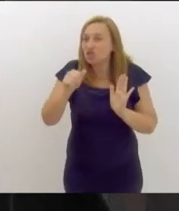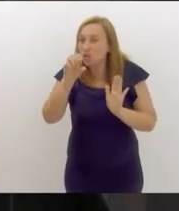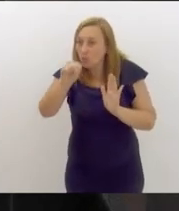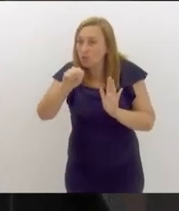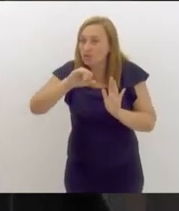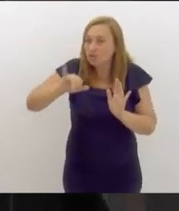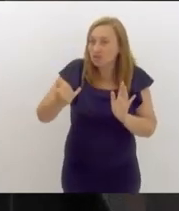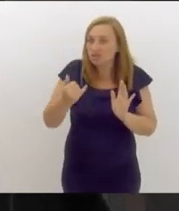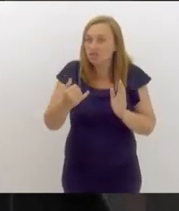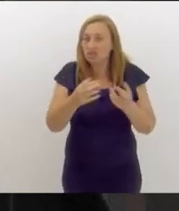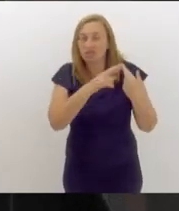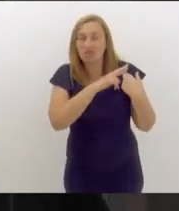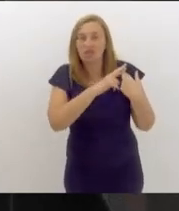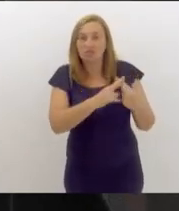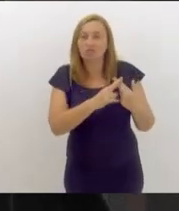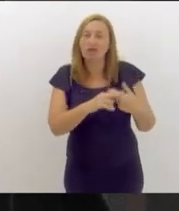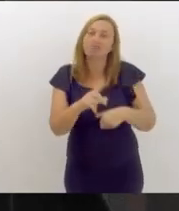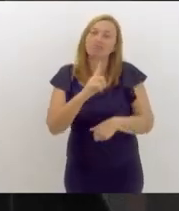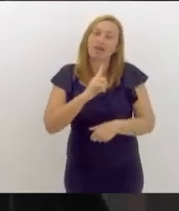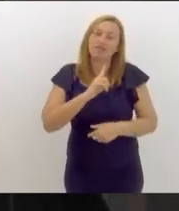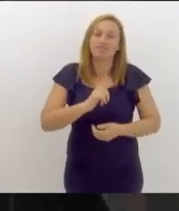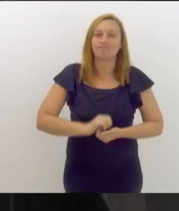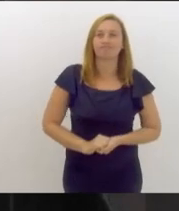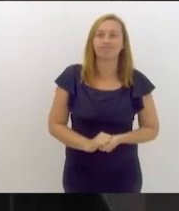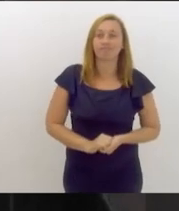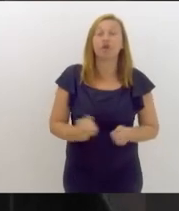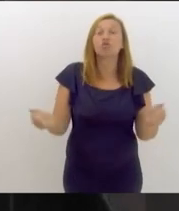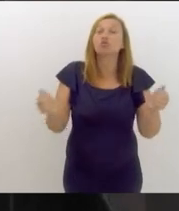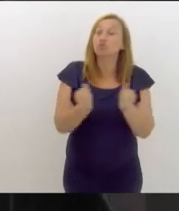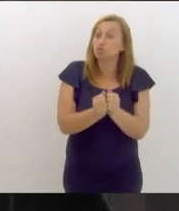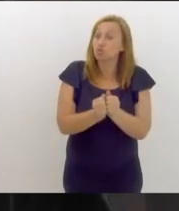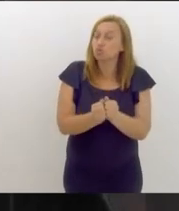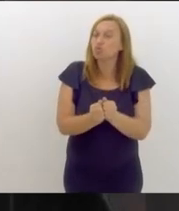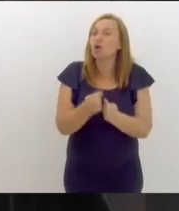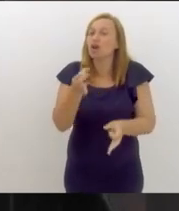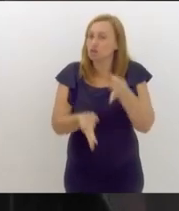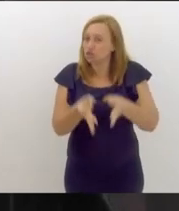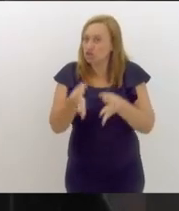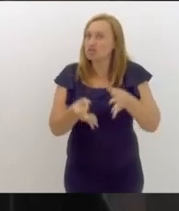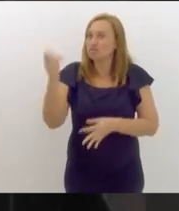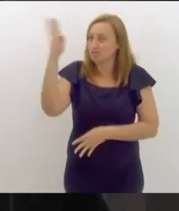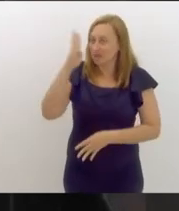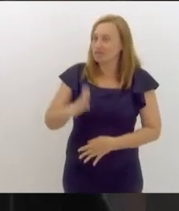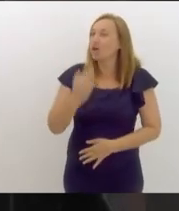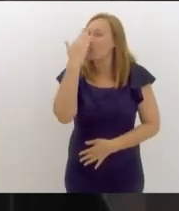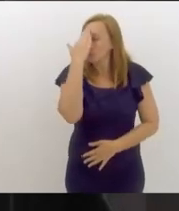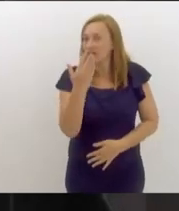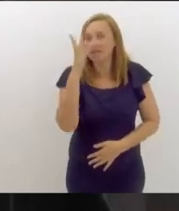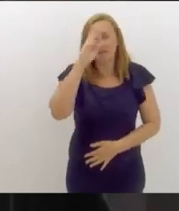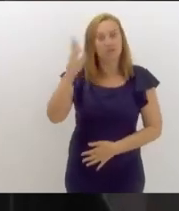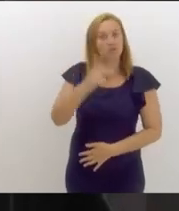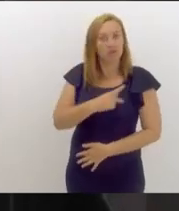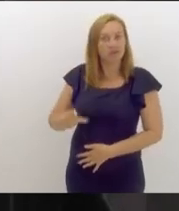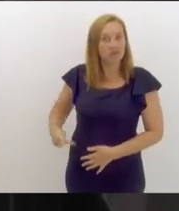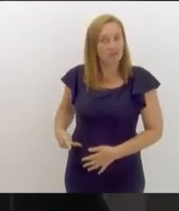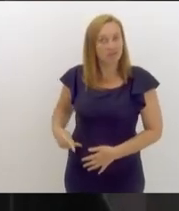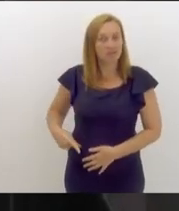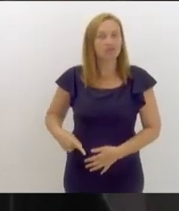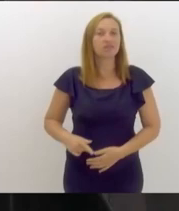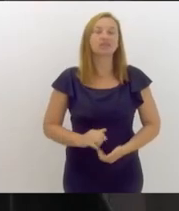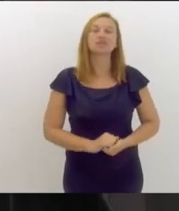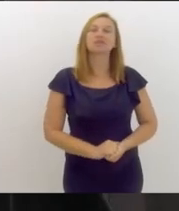sejam responsabilizados junto à justiça brasileira obrigado senhor presidente sou